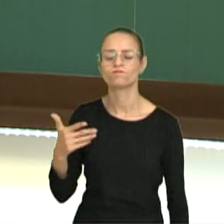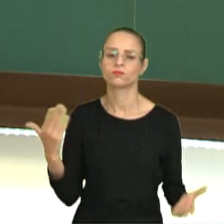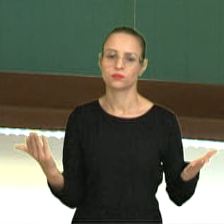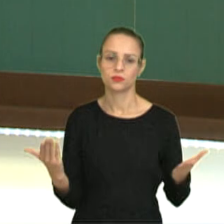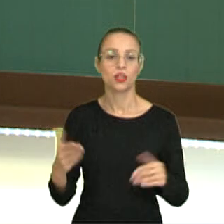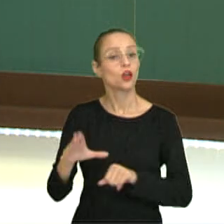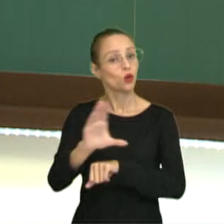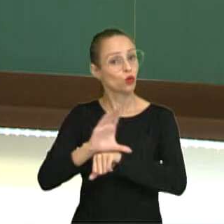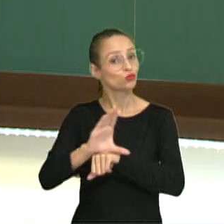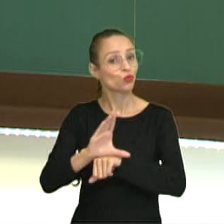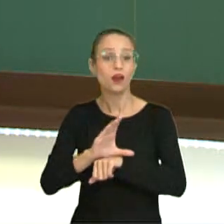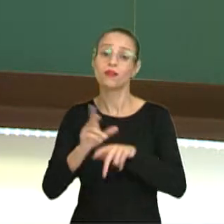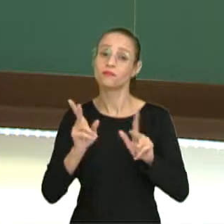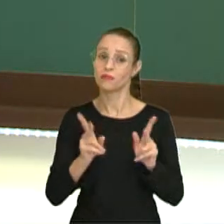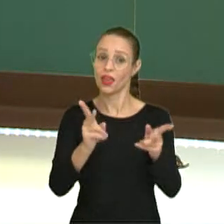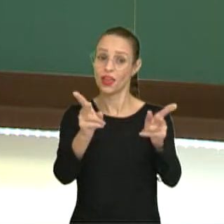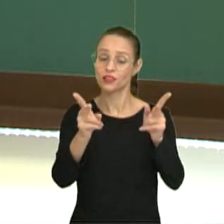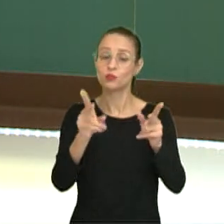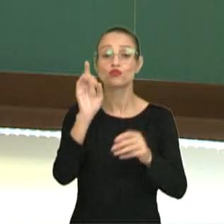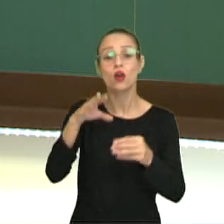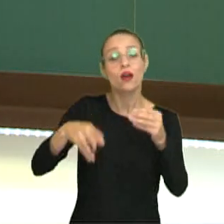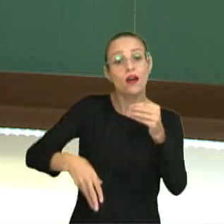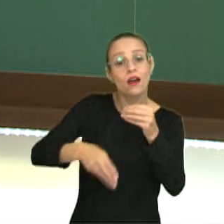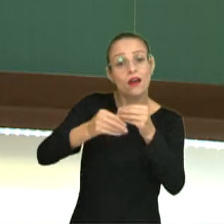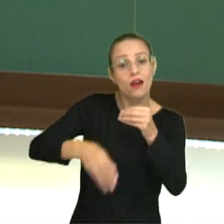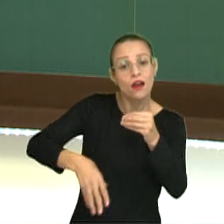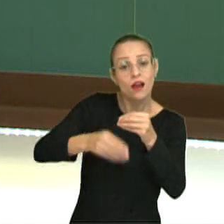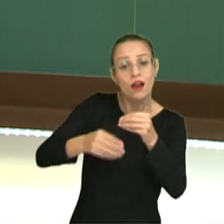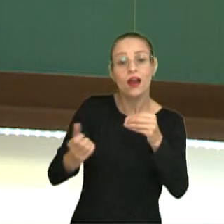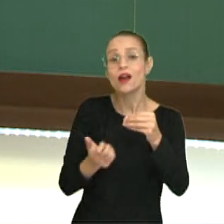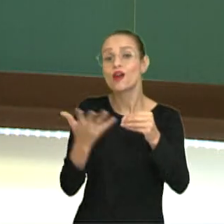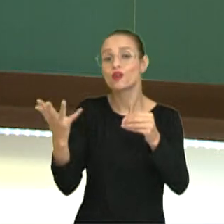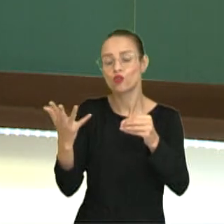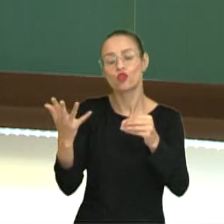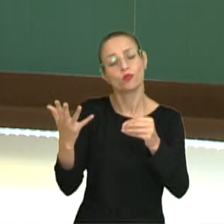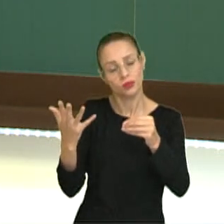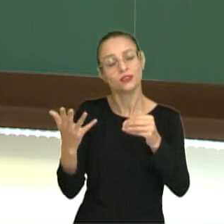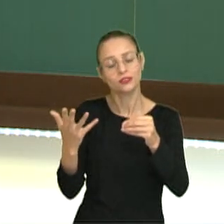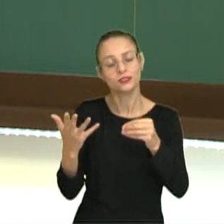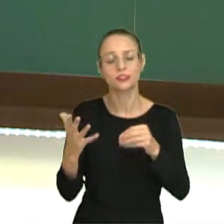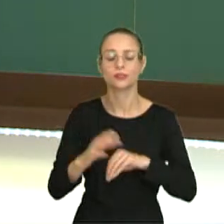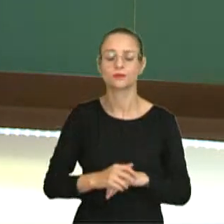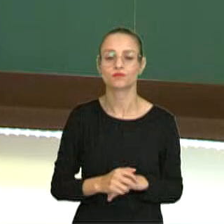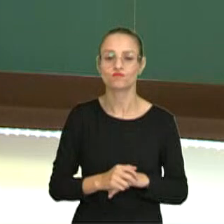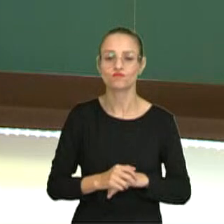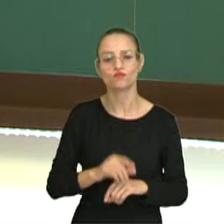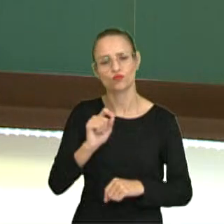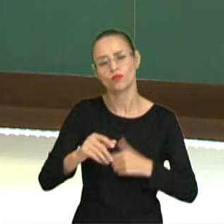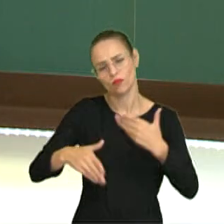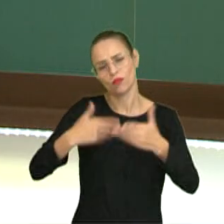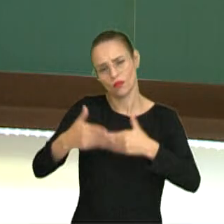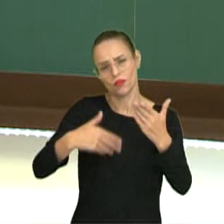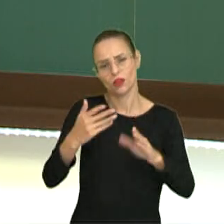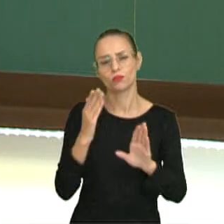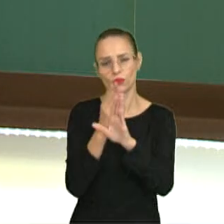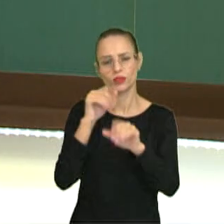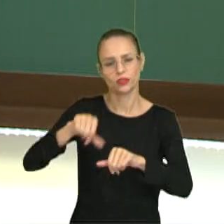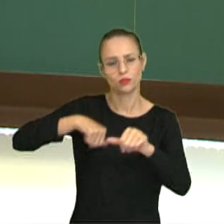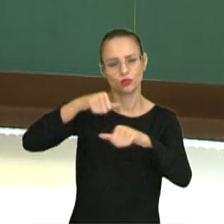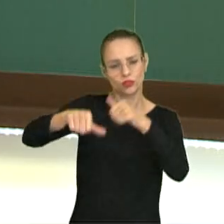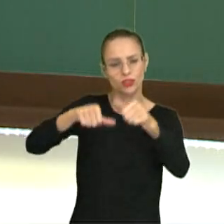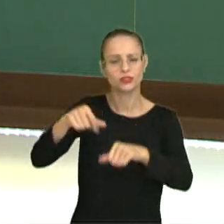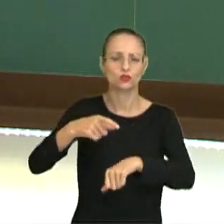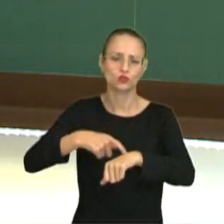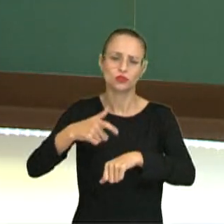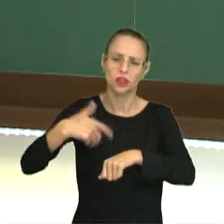Constituição ela continua a mesma, foi sendo acrescentada apenas algumas emendas para suprirem as necessidades, né, do tempo, da própria mudança